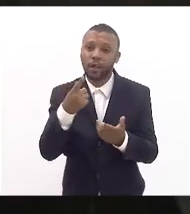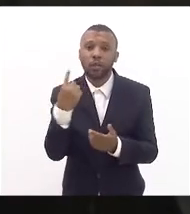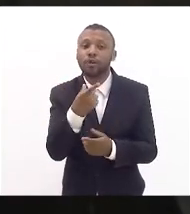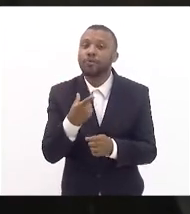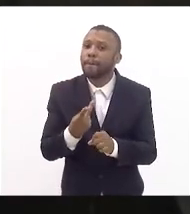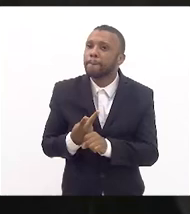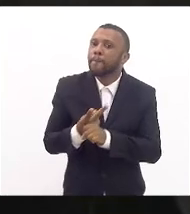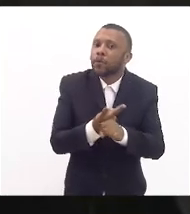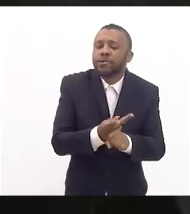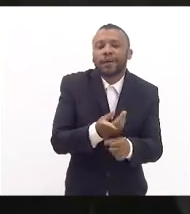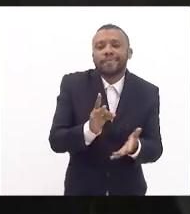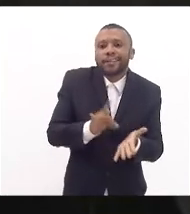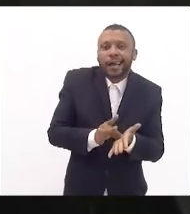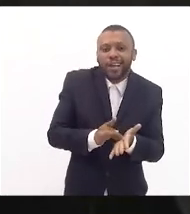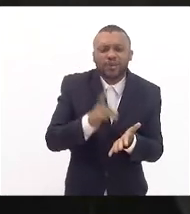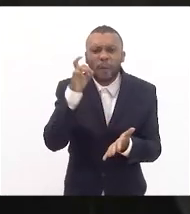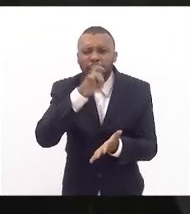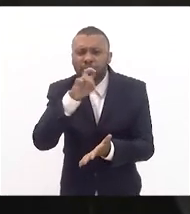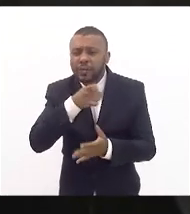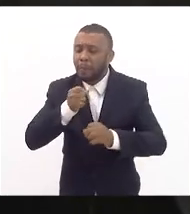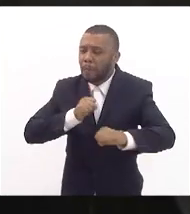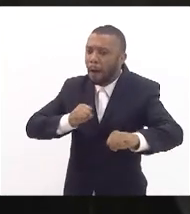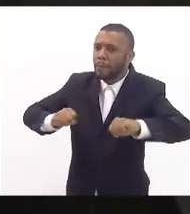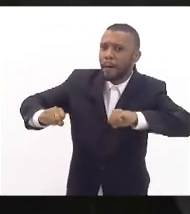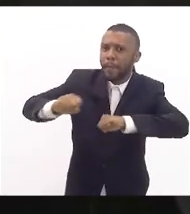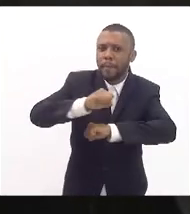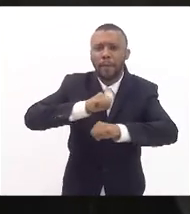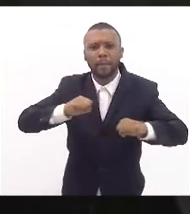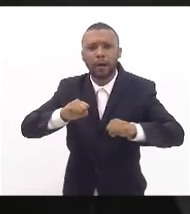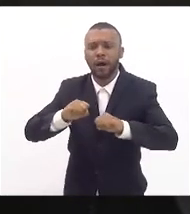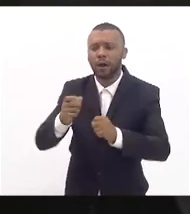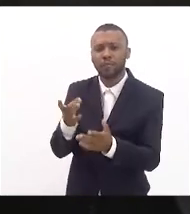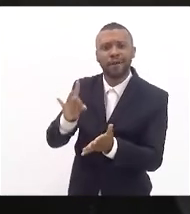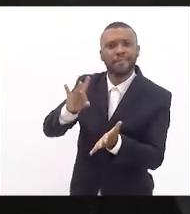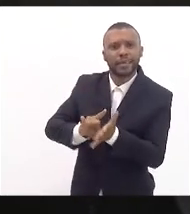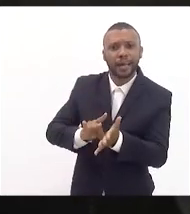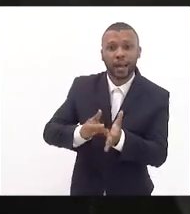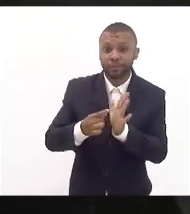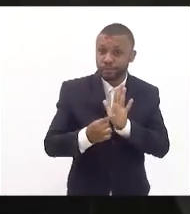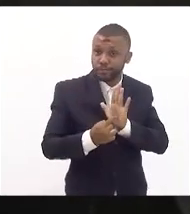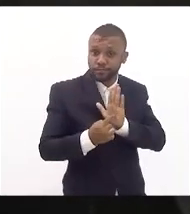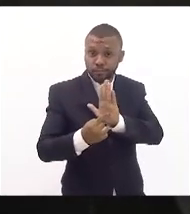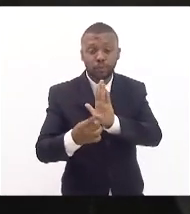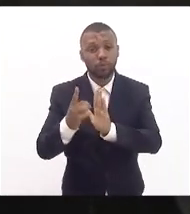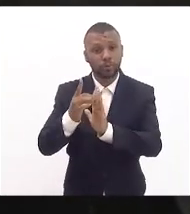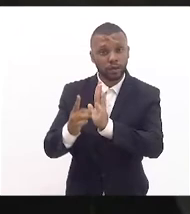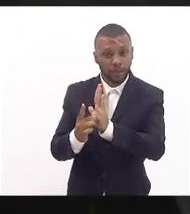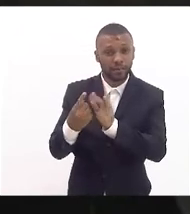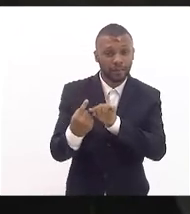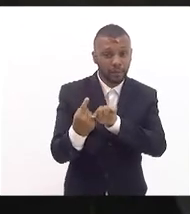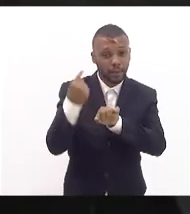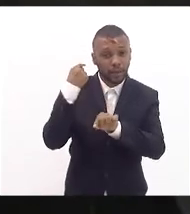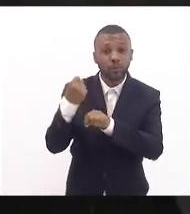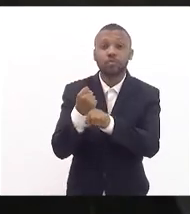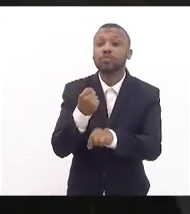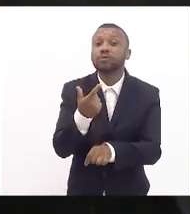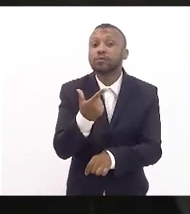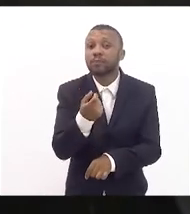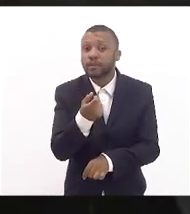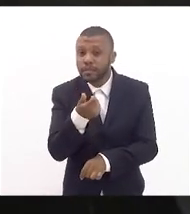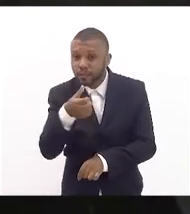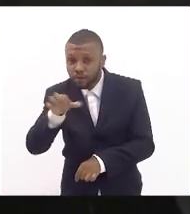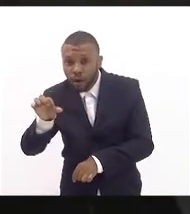mentira se combate com verdade. Tem aqui o decreto, na minha época de secretária, ainda em